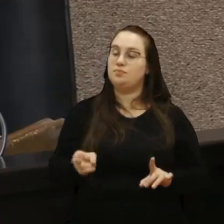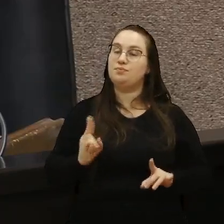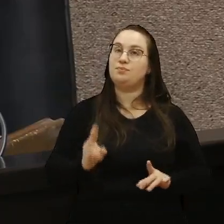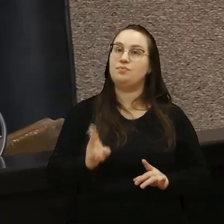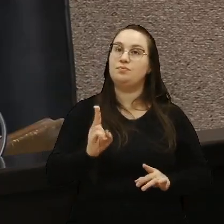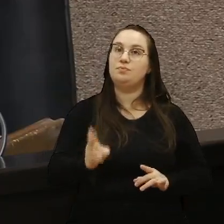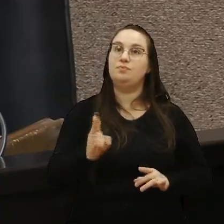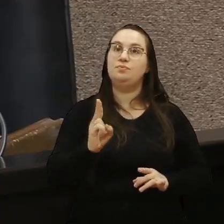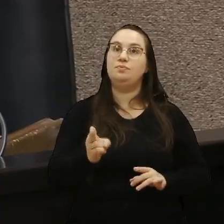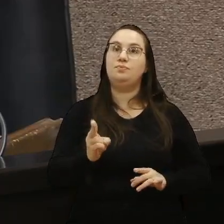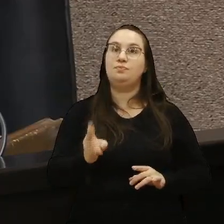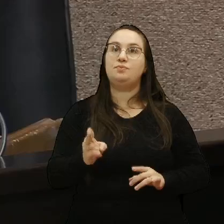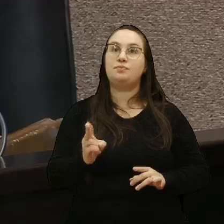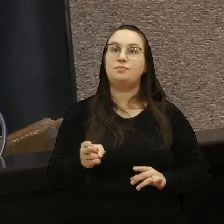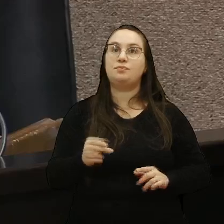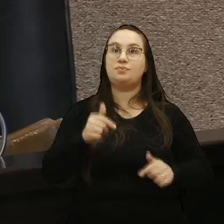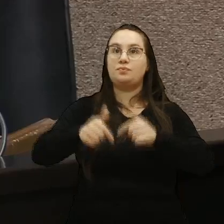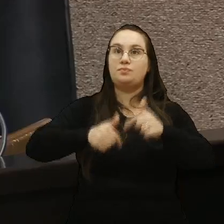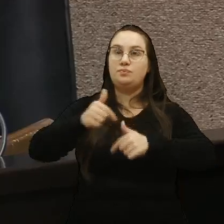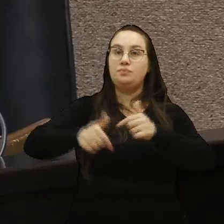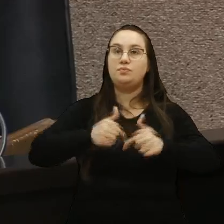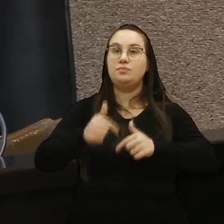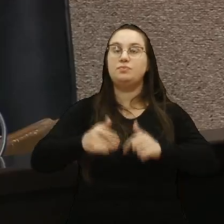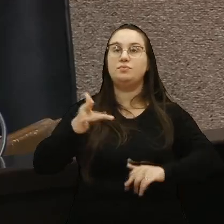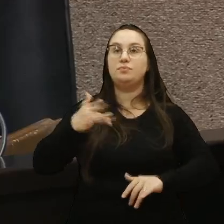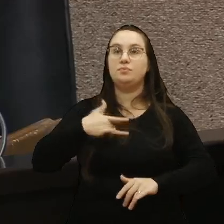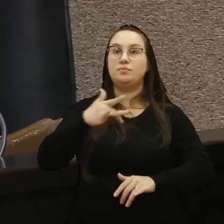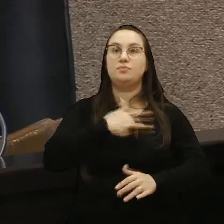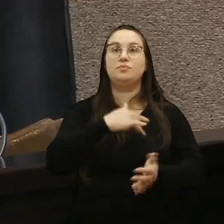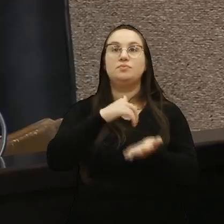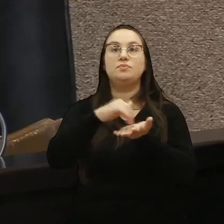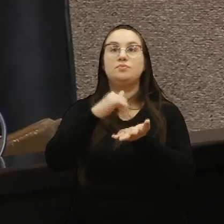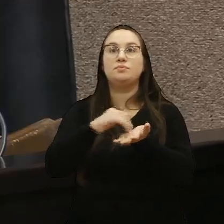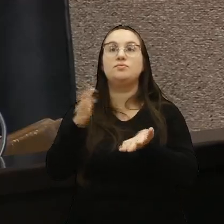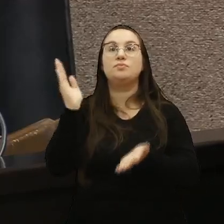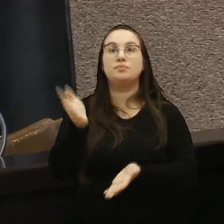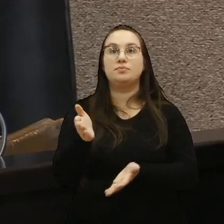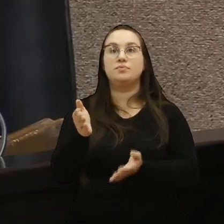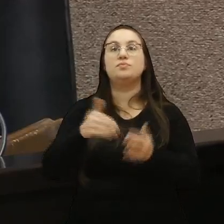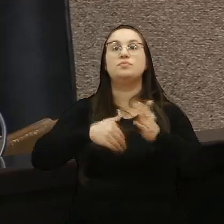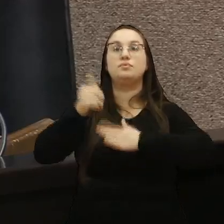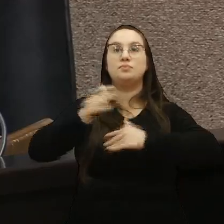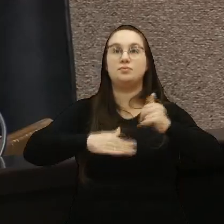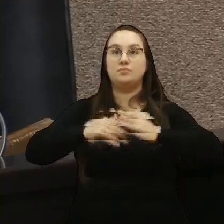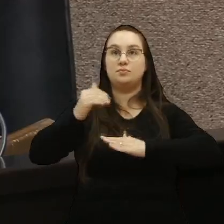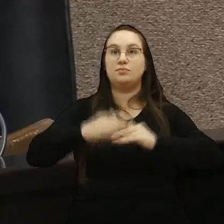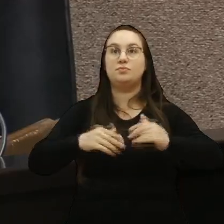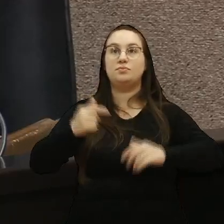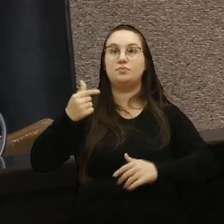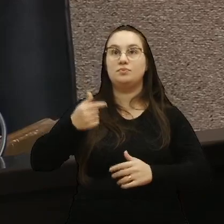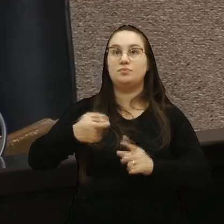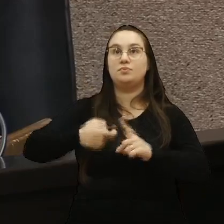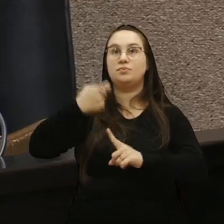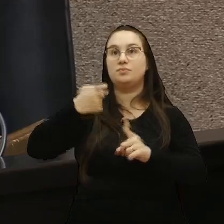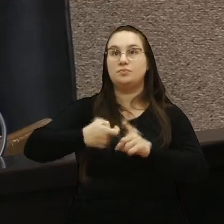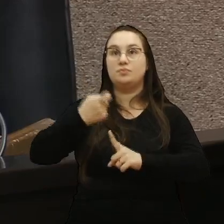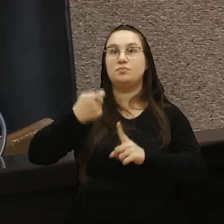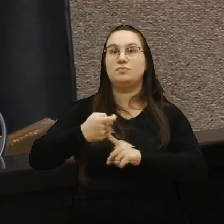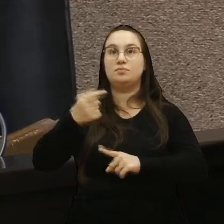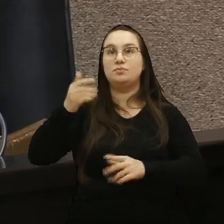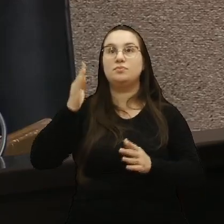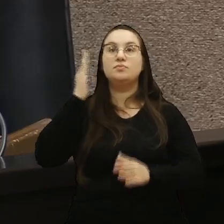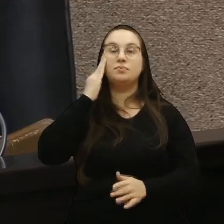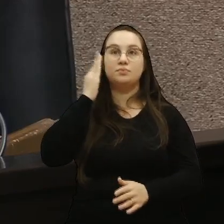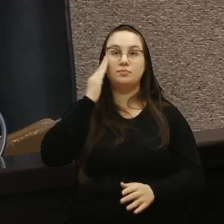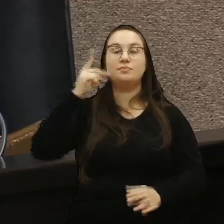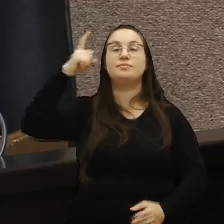a toada que ele estava tendo na Secretaria da Saúde, ele já estaria colocando em prática nos próximos meses. E a gente sabe